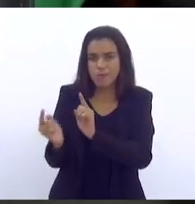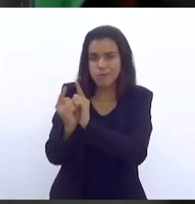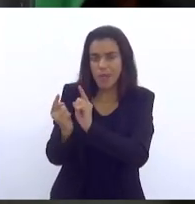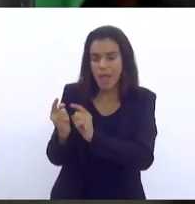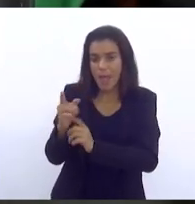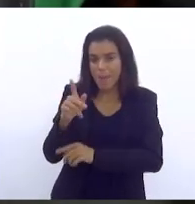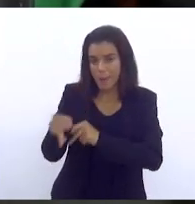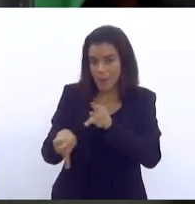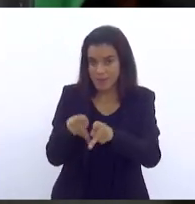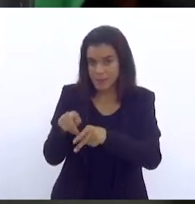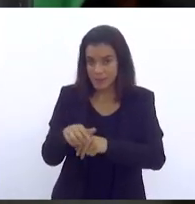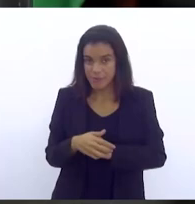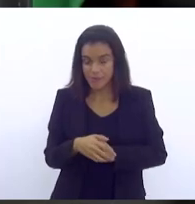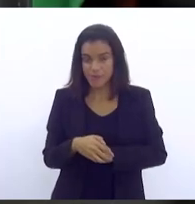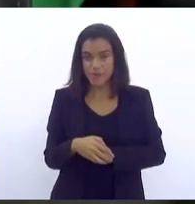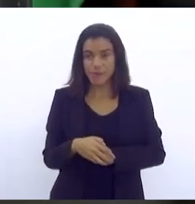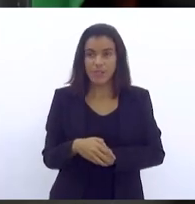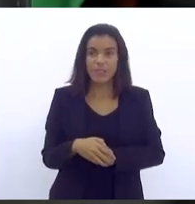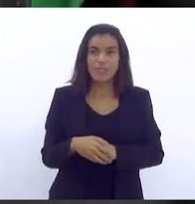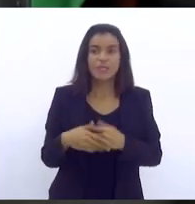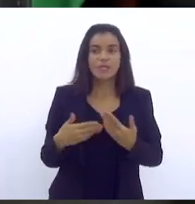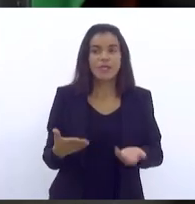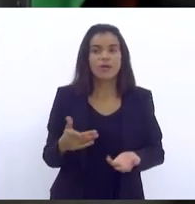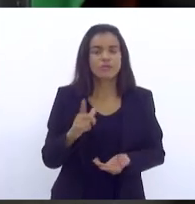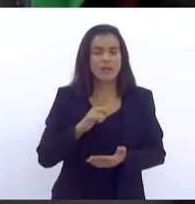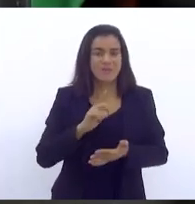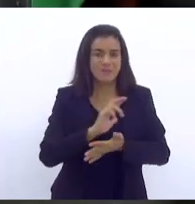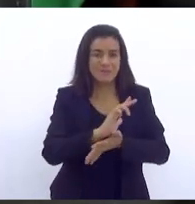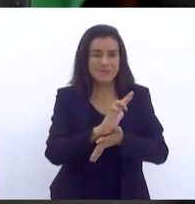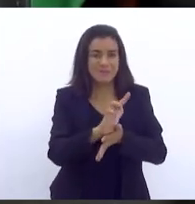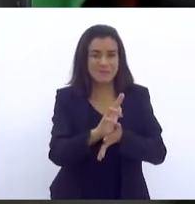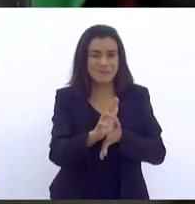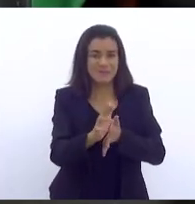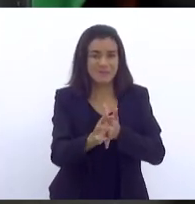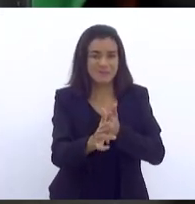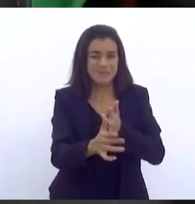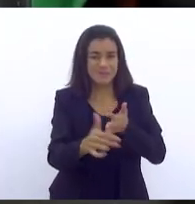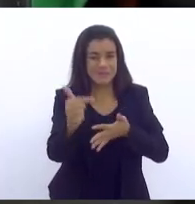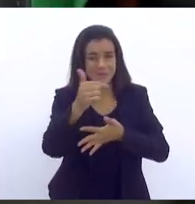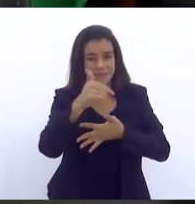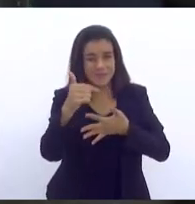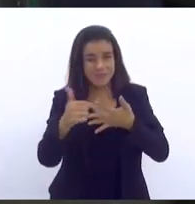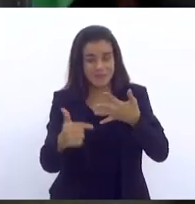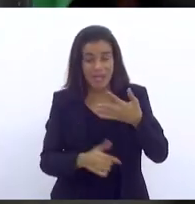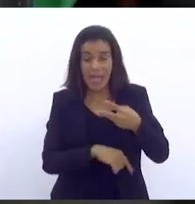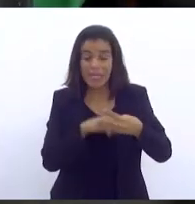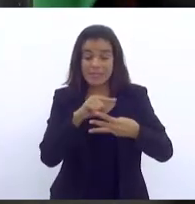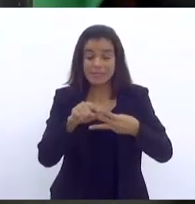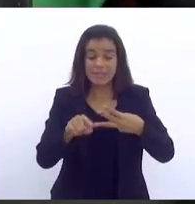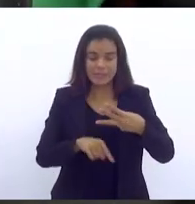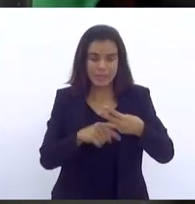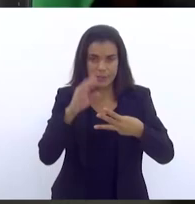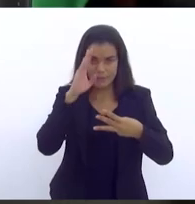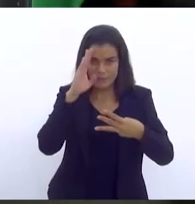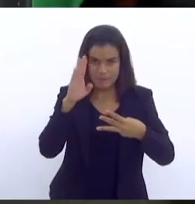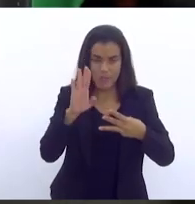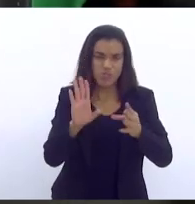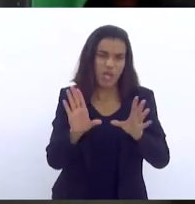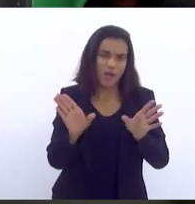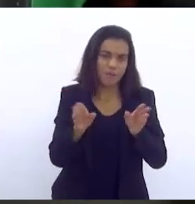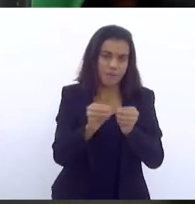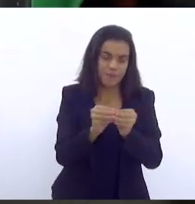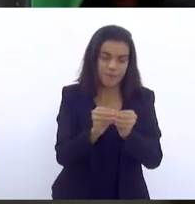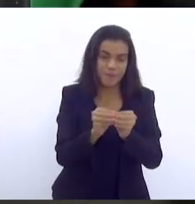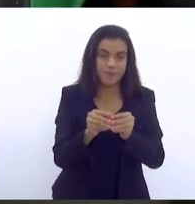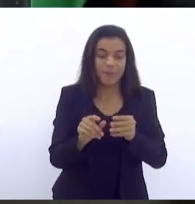população então nós temos aqui vários questões e aí essas três premissas elas estão postas já vou começar a concluir